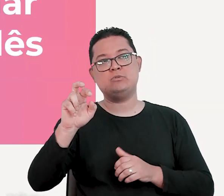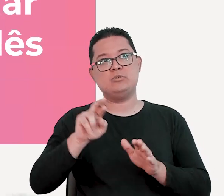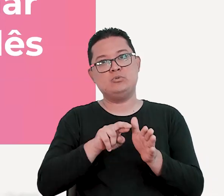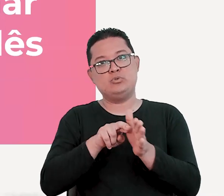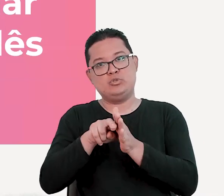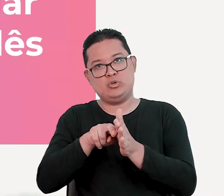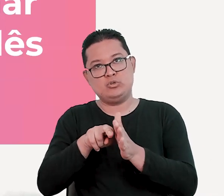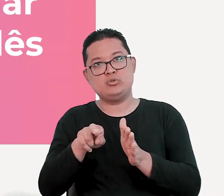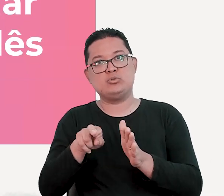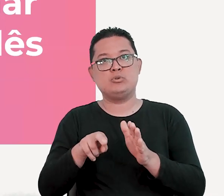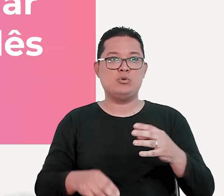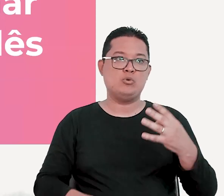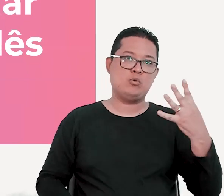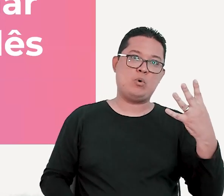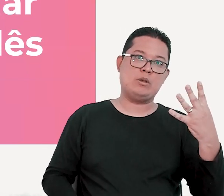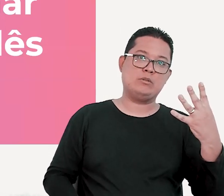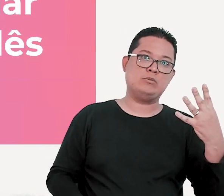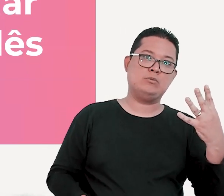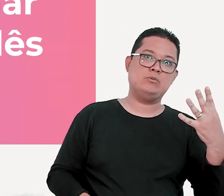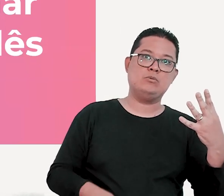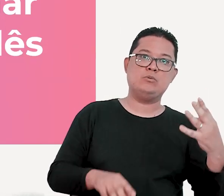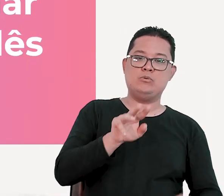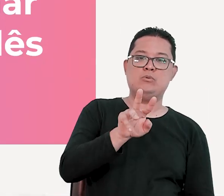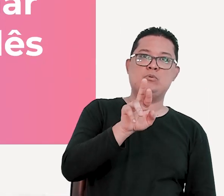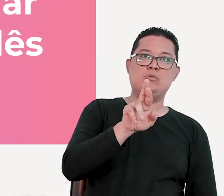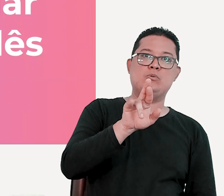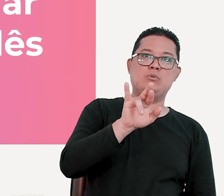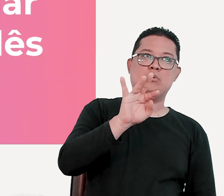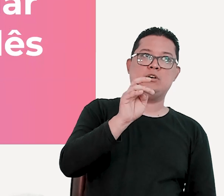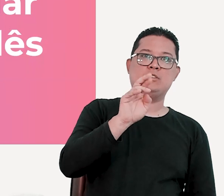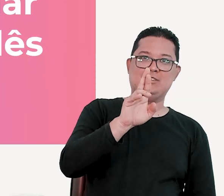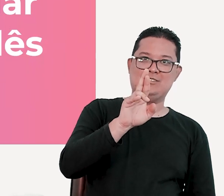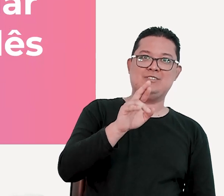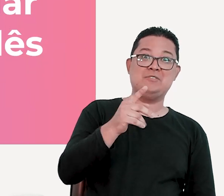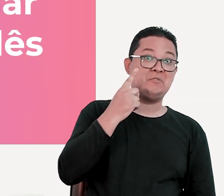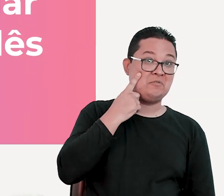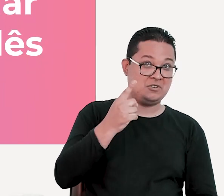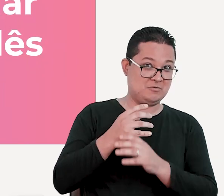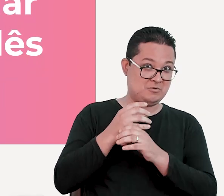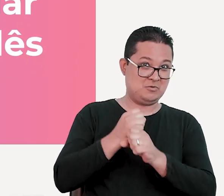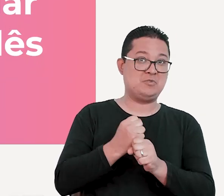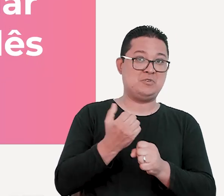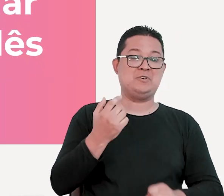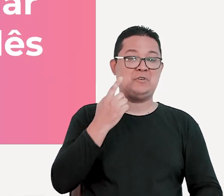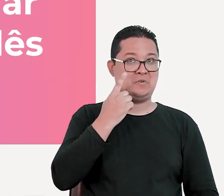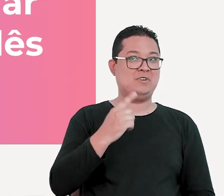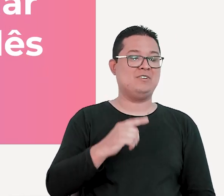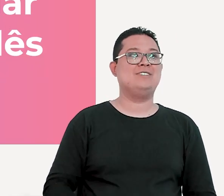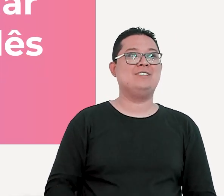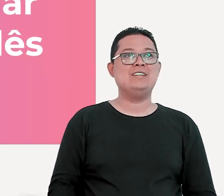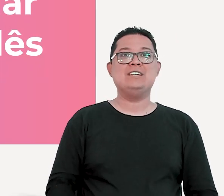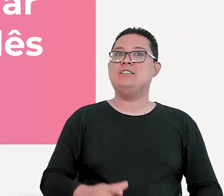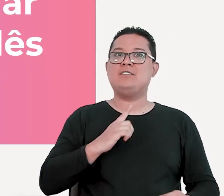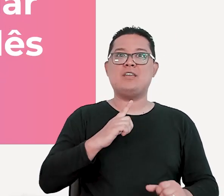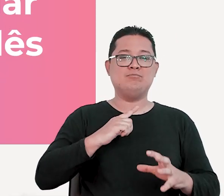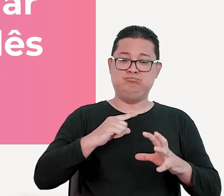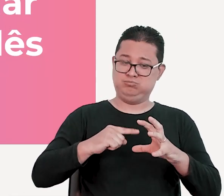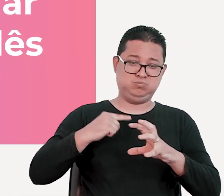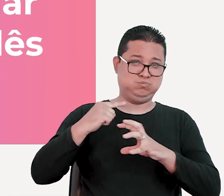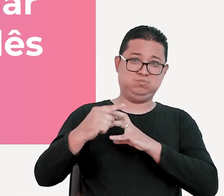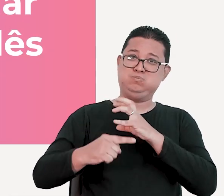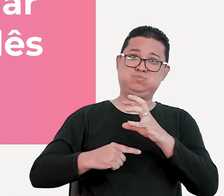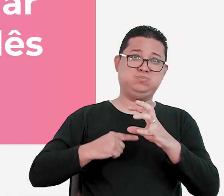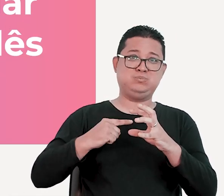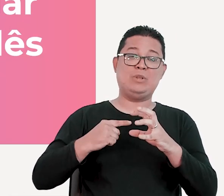4 writers. Aí faz as contas aí. E tem gente do mundo inteiro.